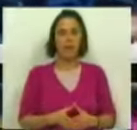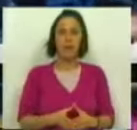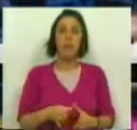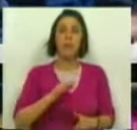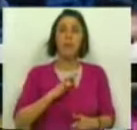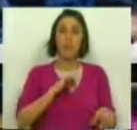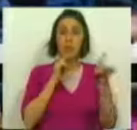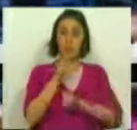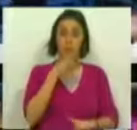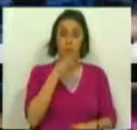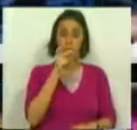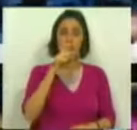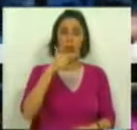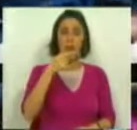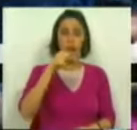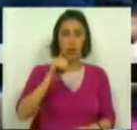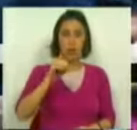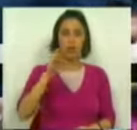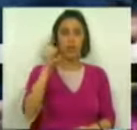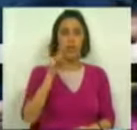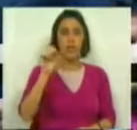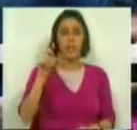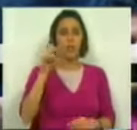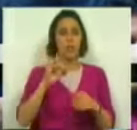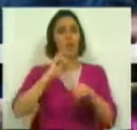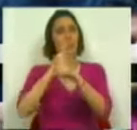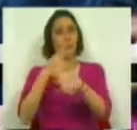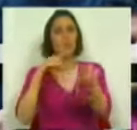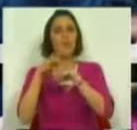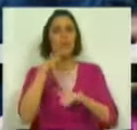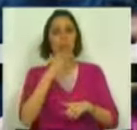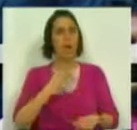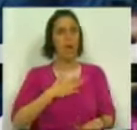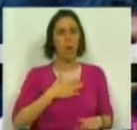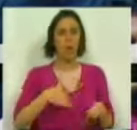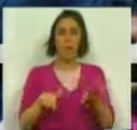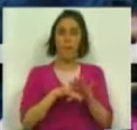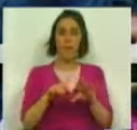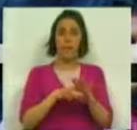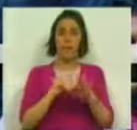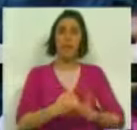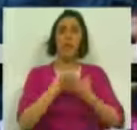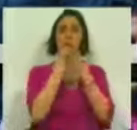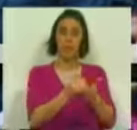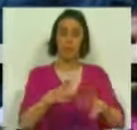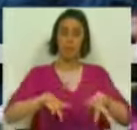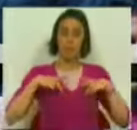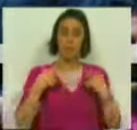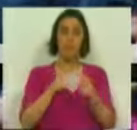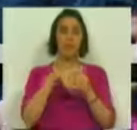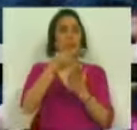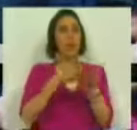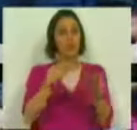acreditar que o Sr. Deputado António José Seguro e todos os demais deputados não vão querer participar e contribuir para enriquecer